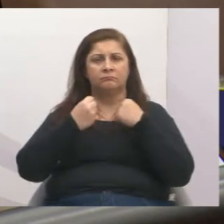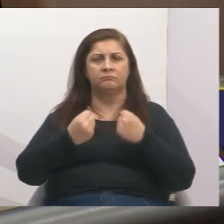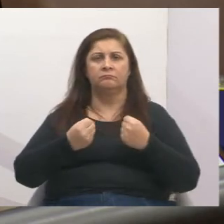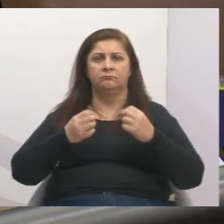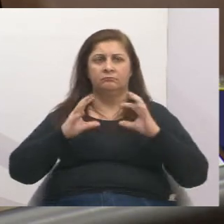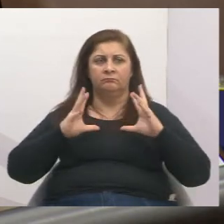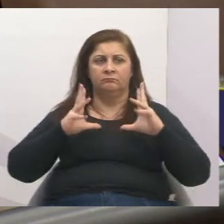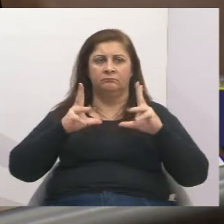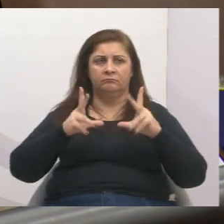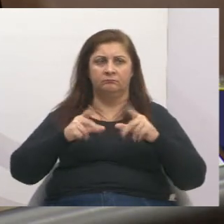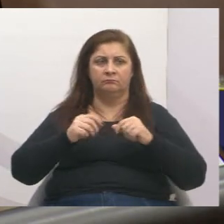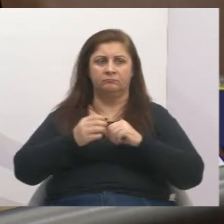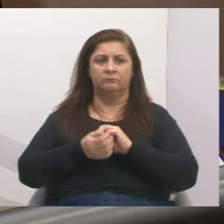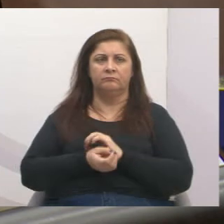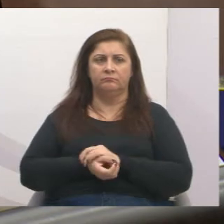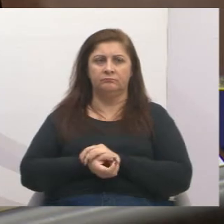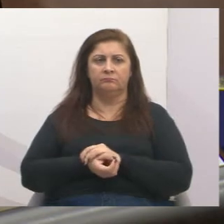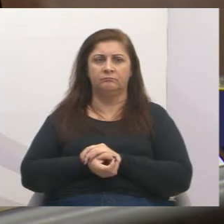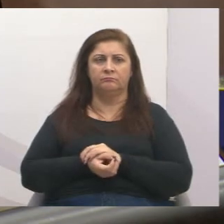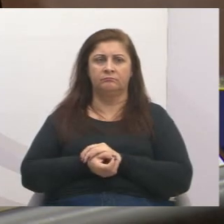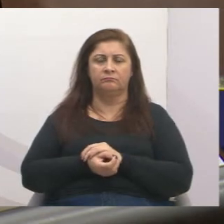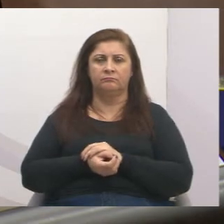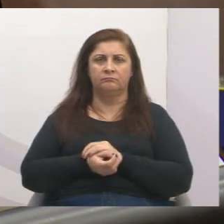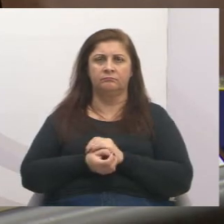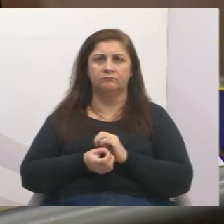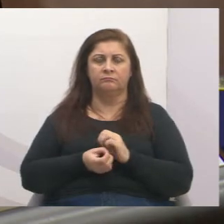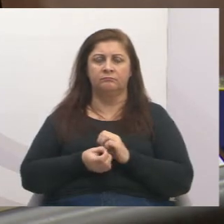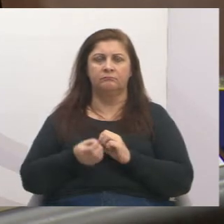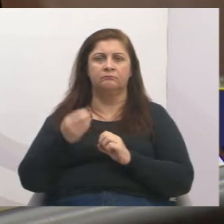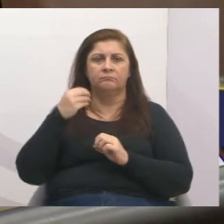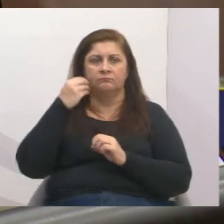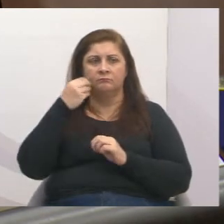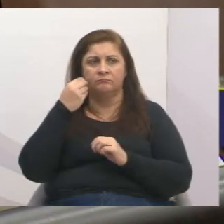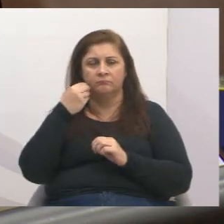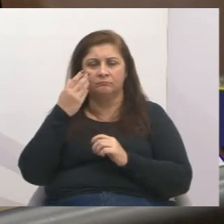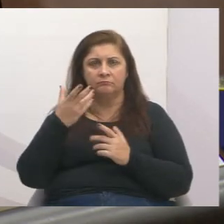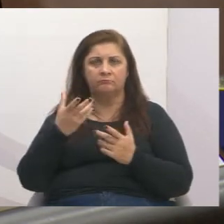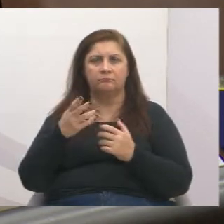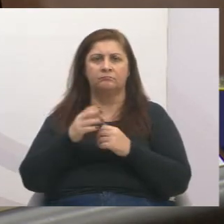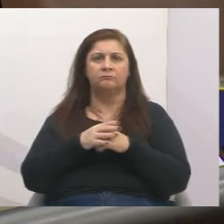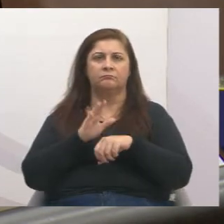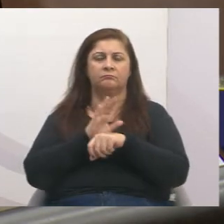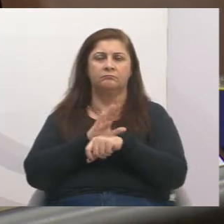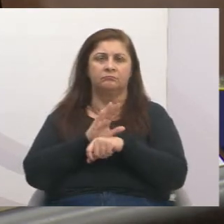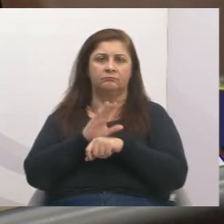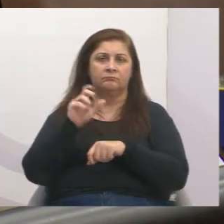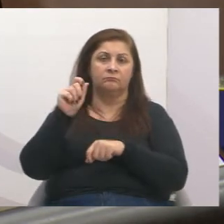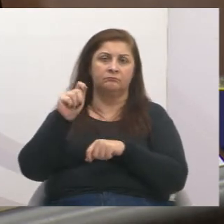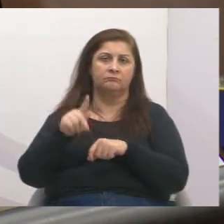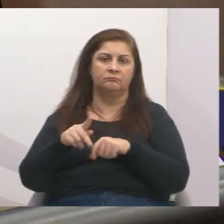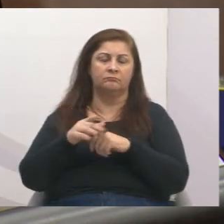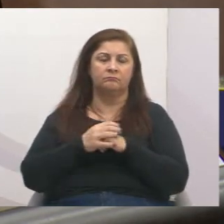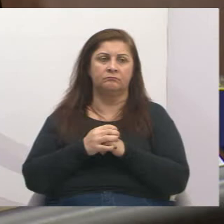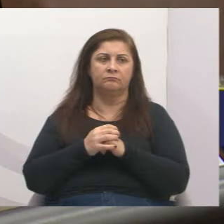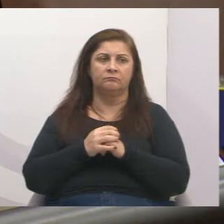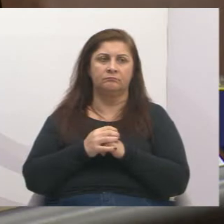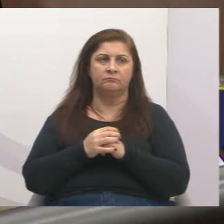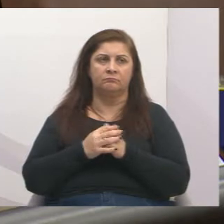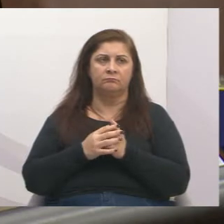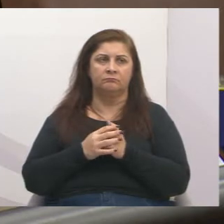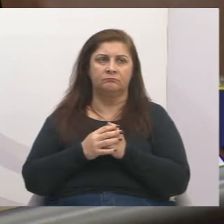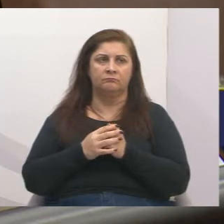que estão empenhados nesta lide agora a respeito da previdência dos servidores